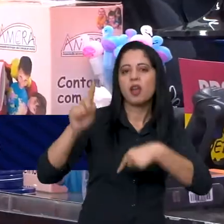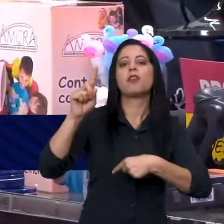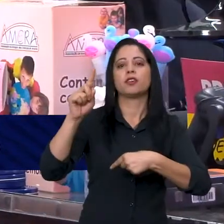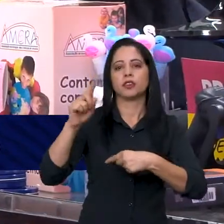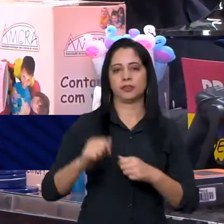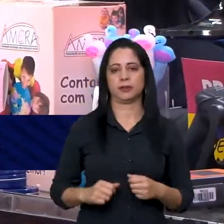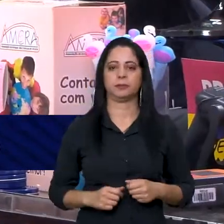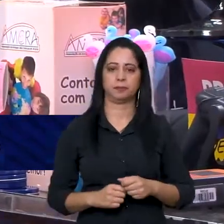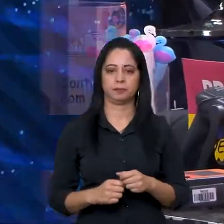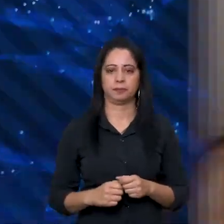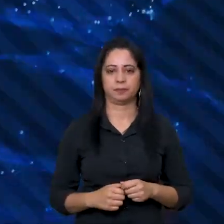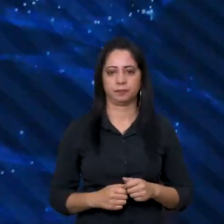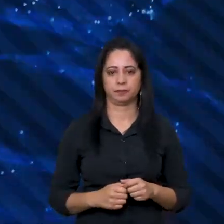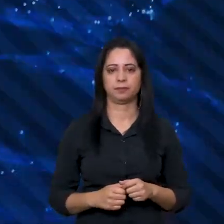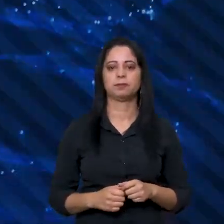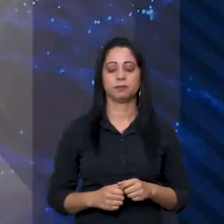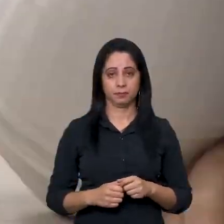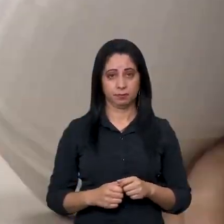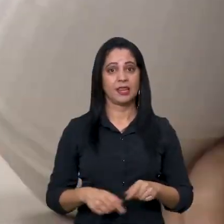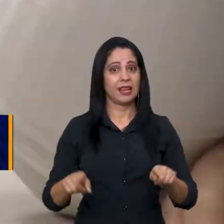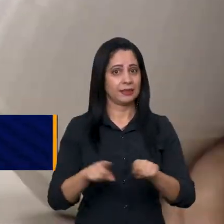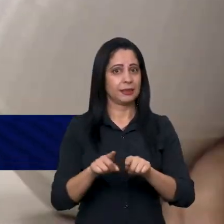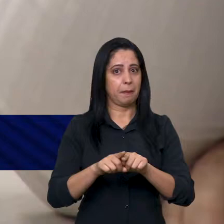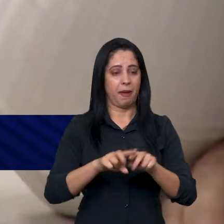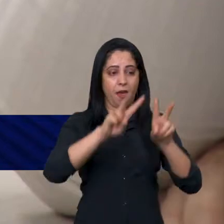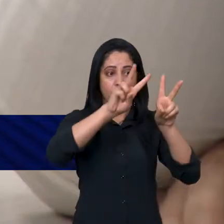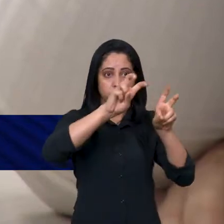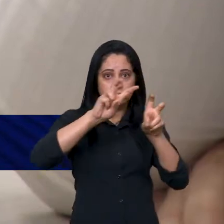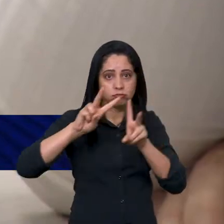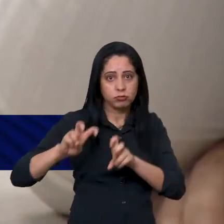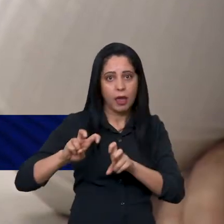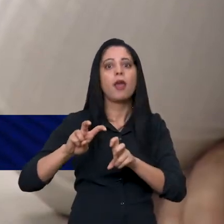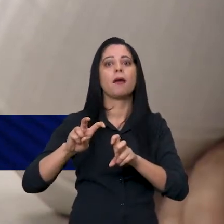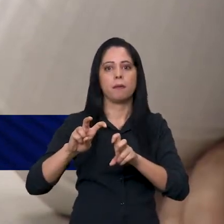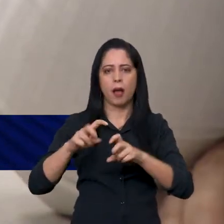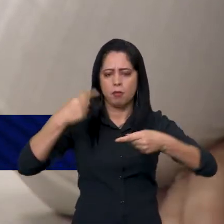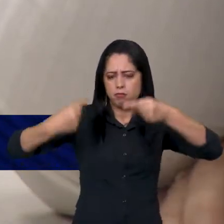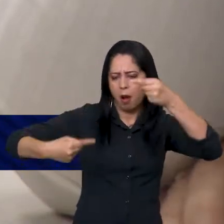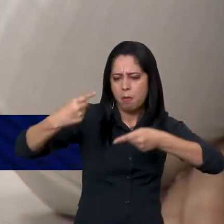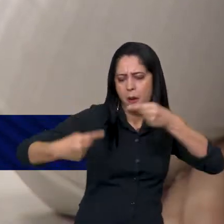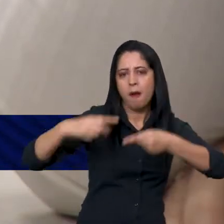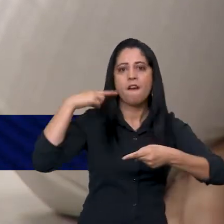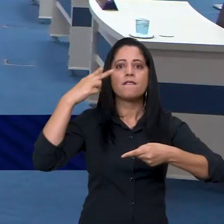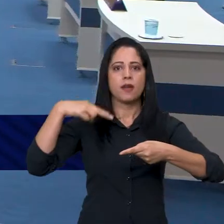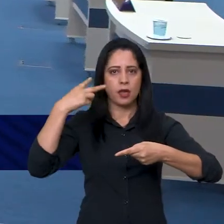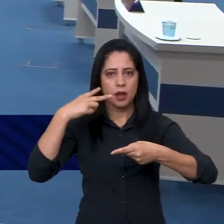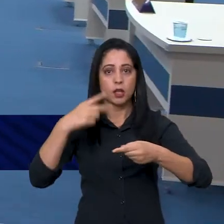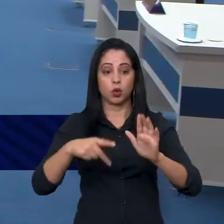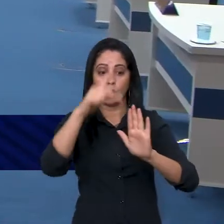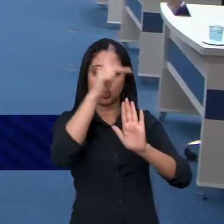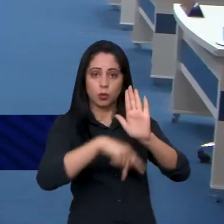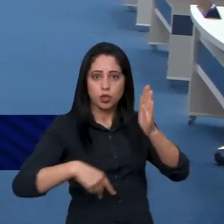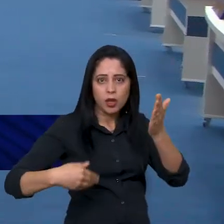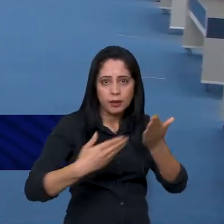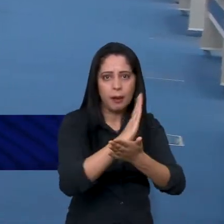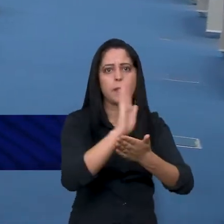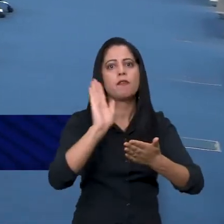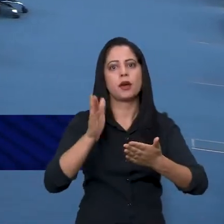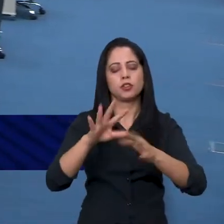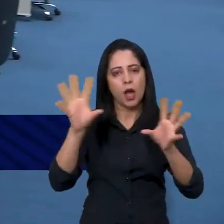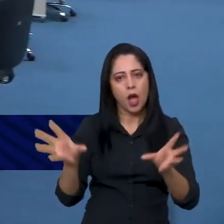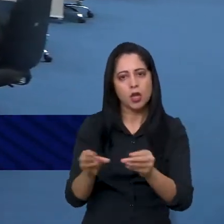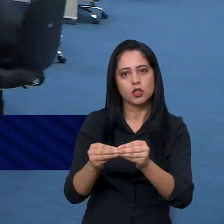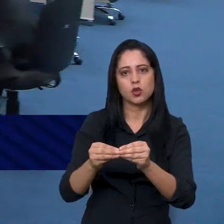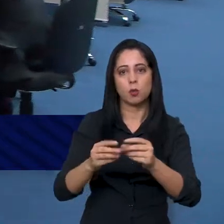município pós-pandemia. Confira os principais assuntos discutidos pelos vereadores e projetos aprovados